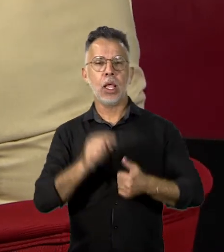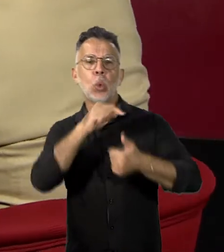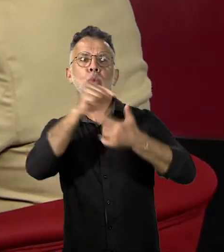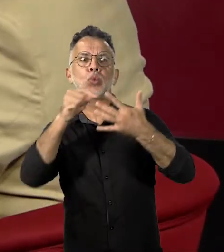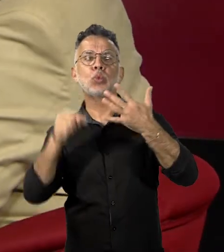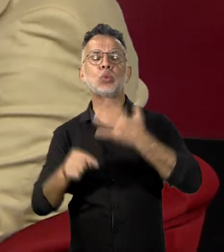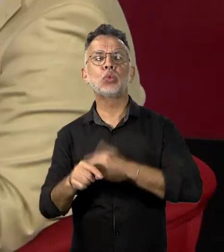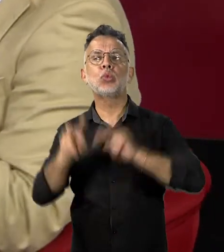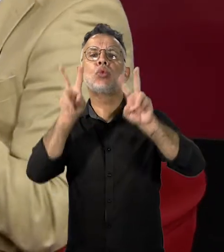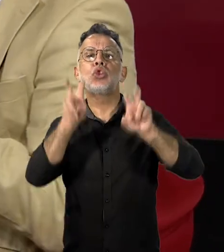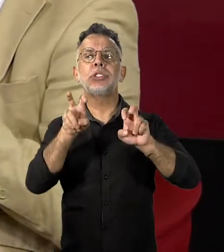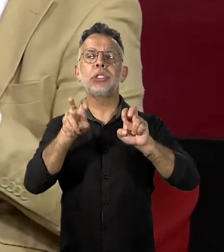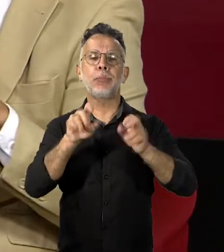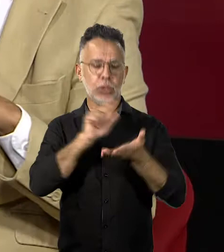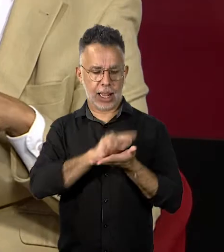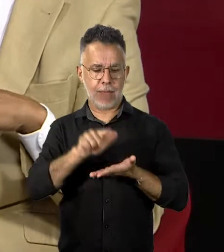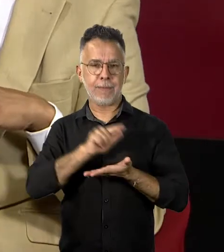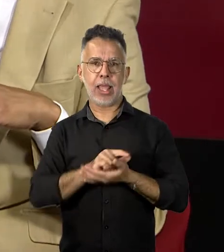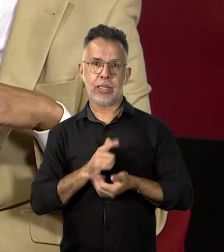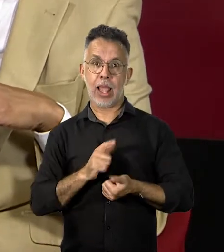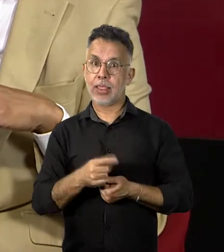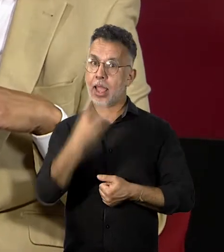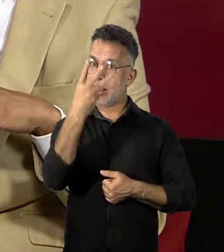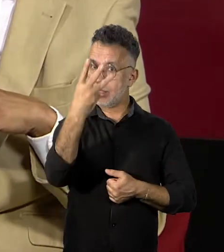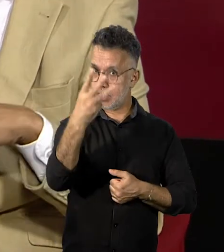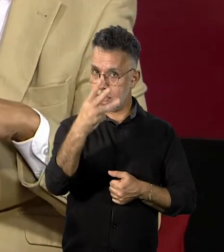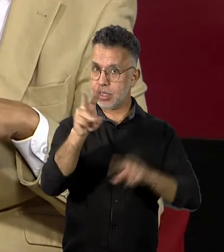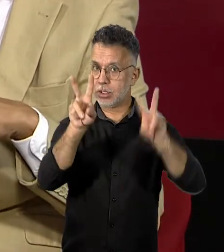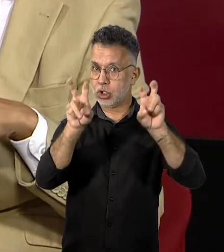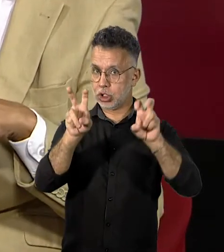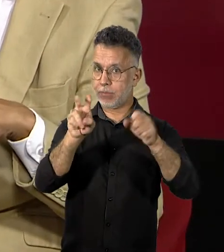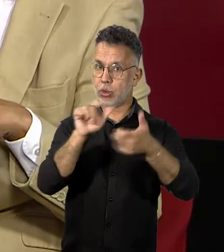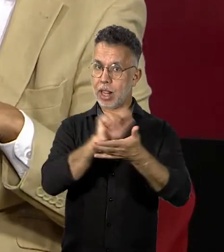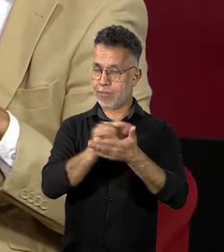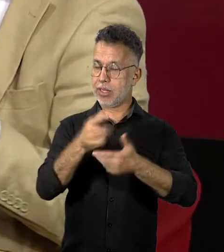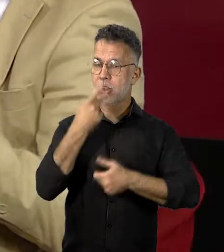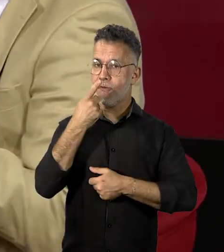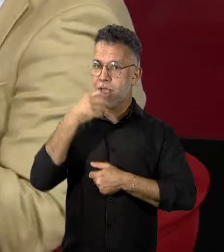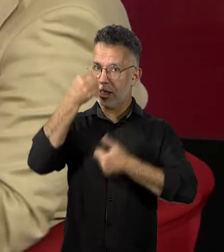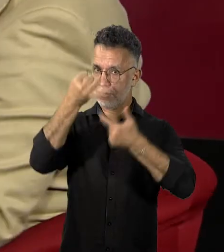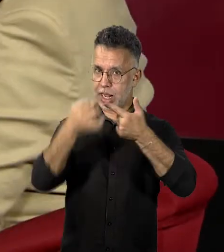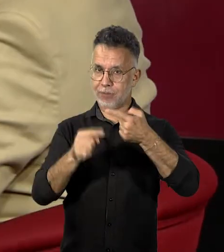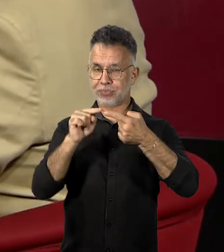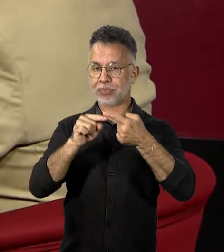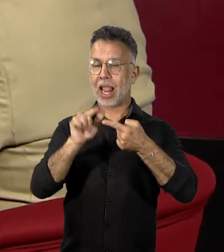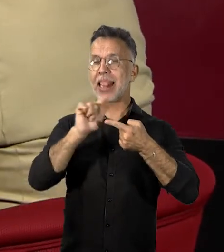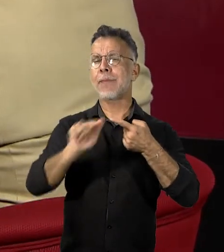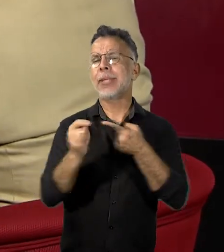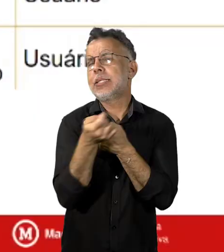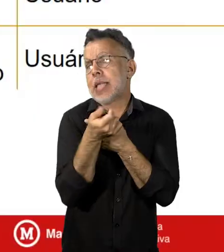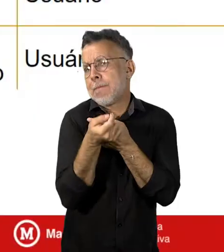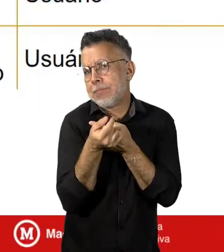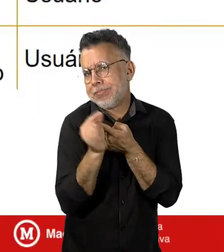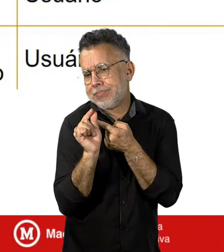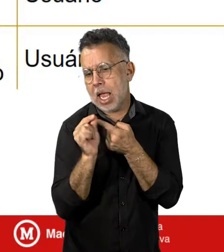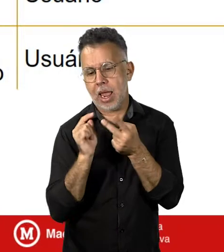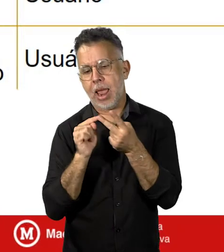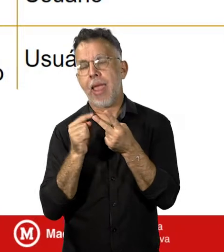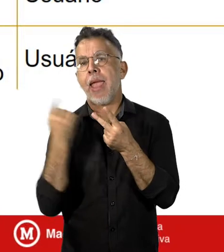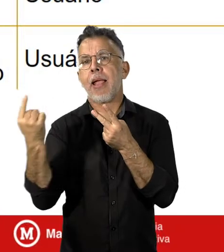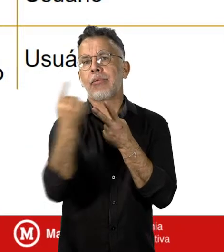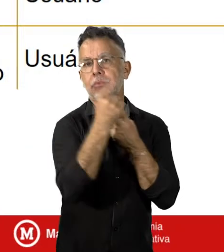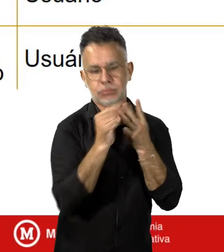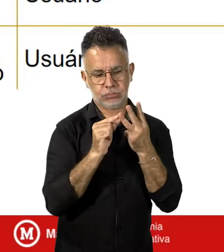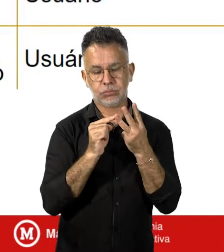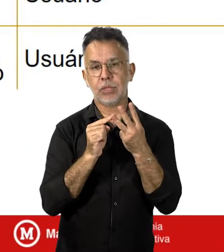Quais são os tipos de limpeza aqui? Então, existem três tipos de limpeza que nós vamos falar. A limpeza macro, a individual